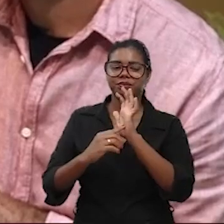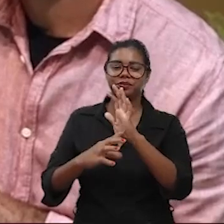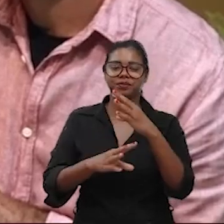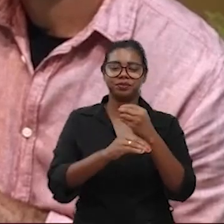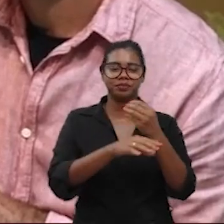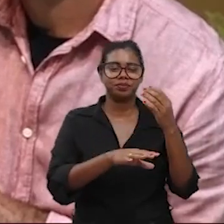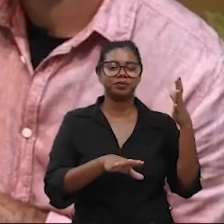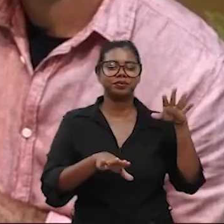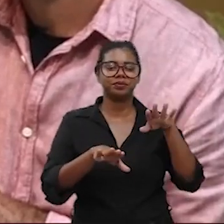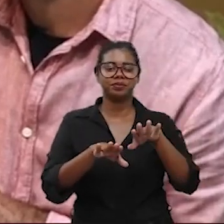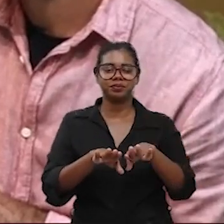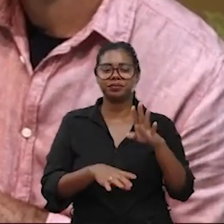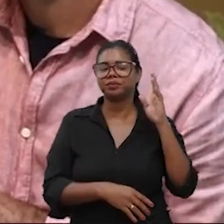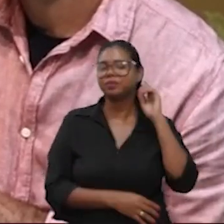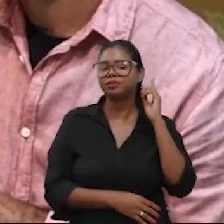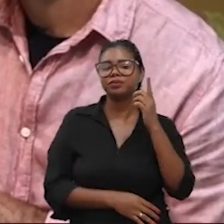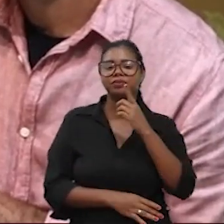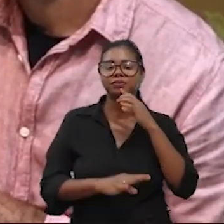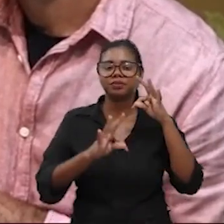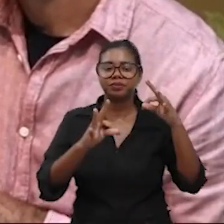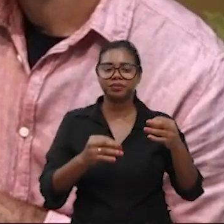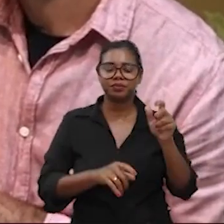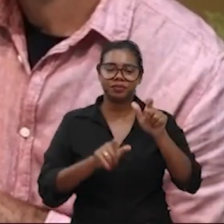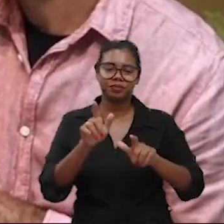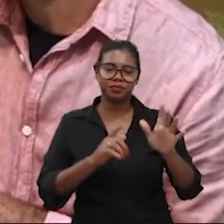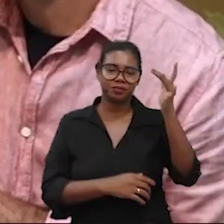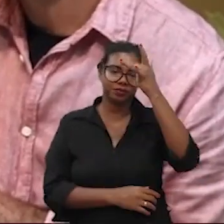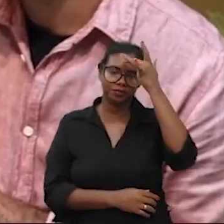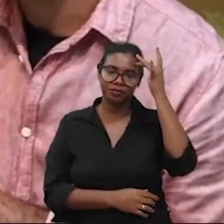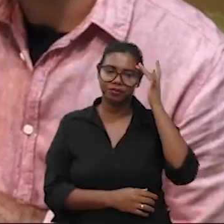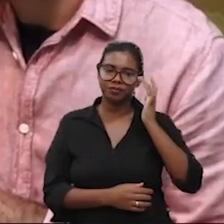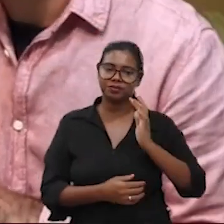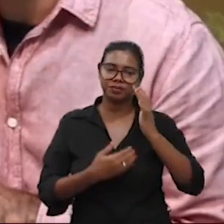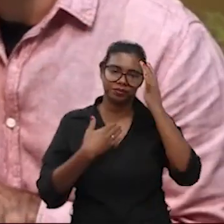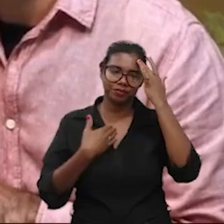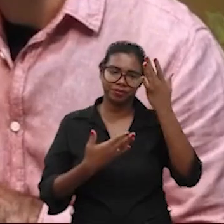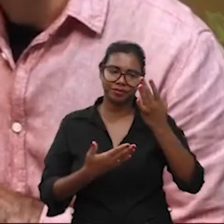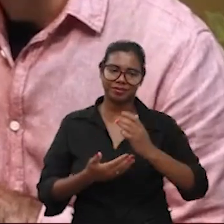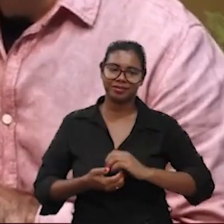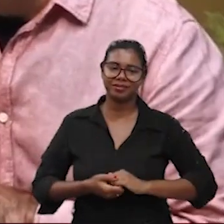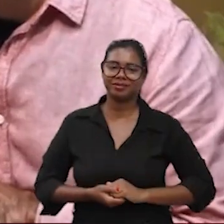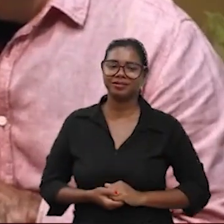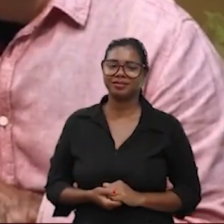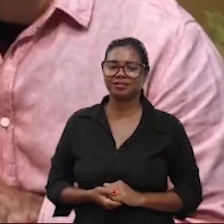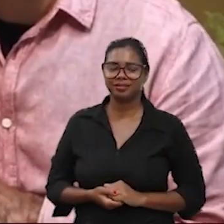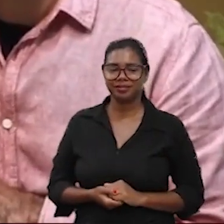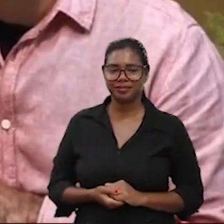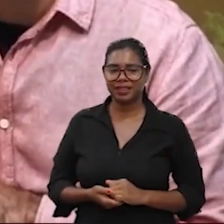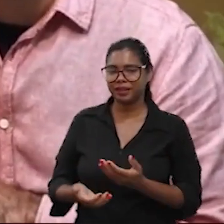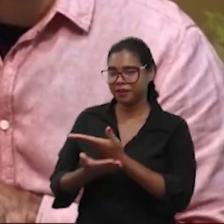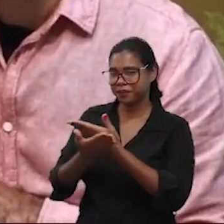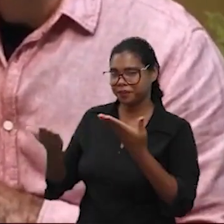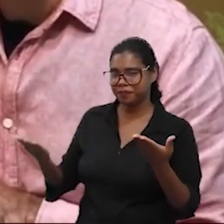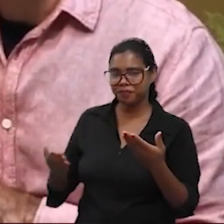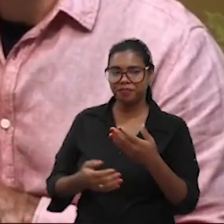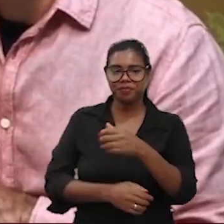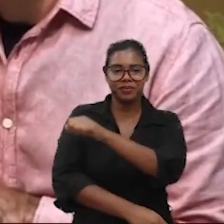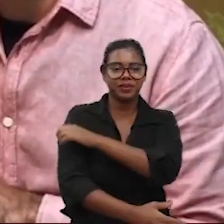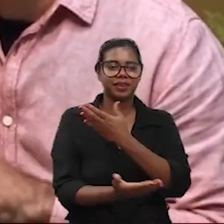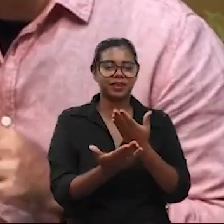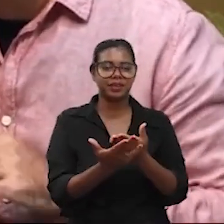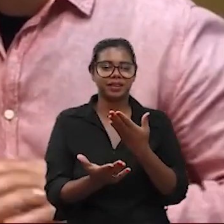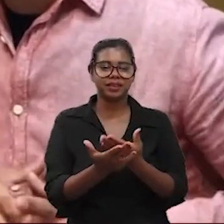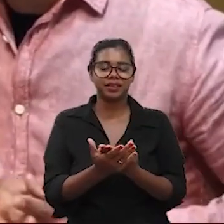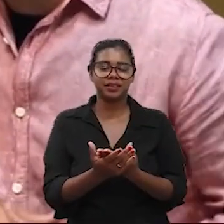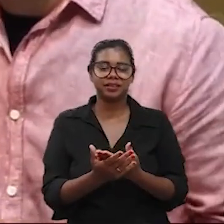para o surdo, né, para todas as pessoas, e é isso. Muito obrigado, Álvaro. Obrigado de verdade. Você, estudante, não esqueça de